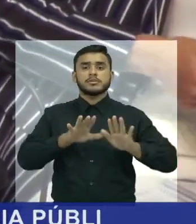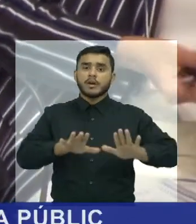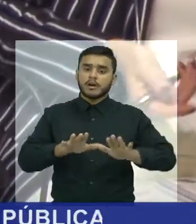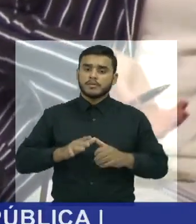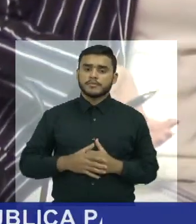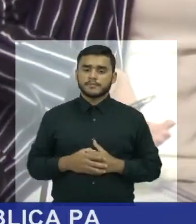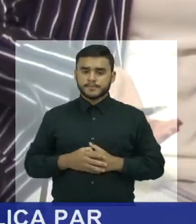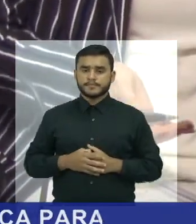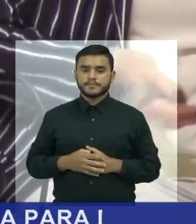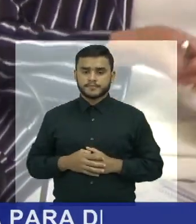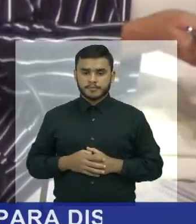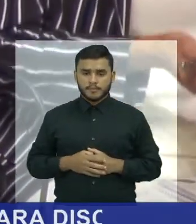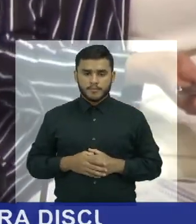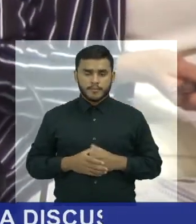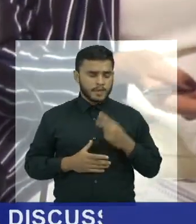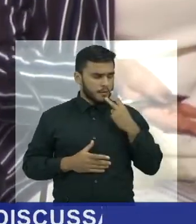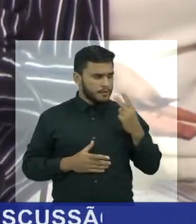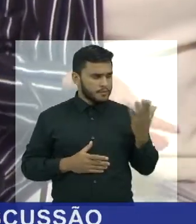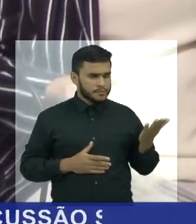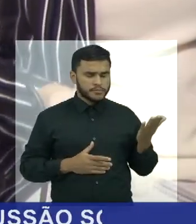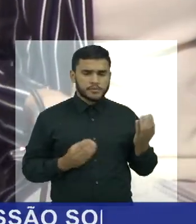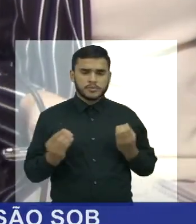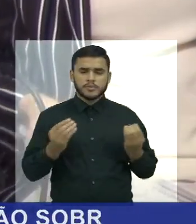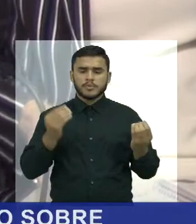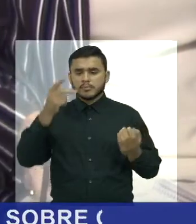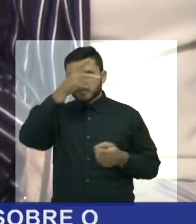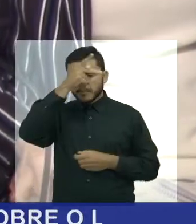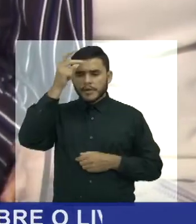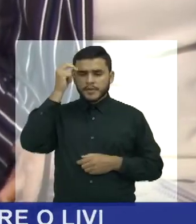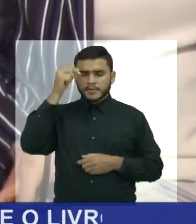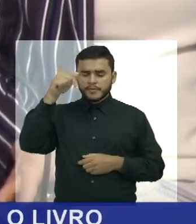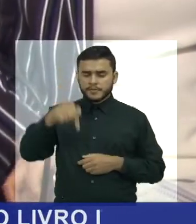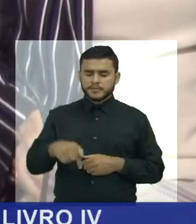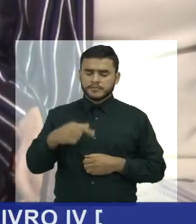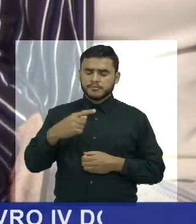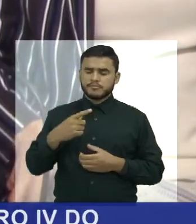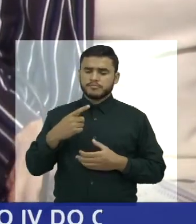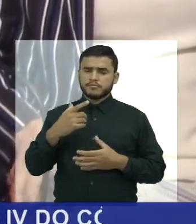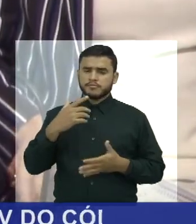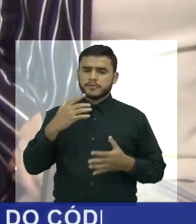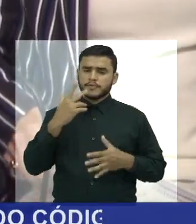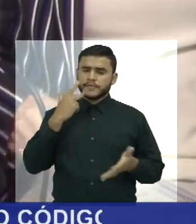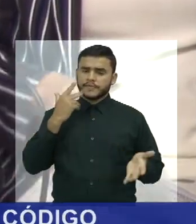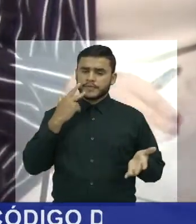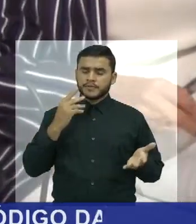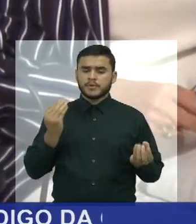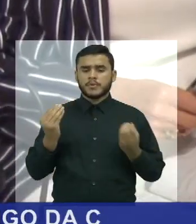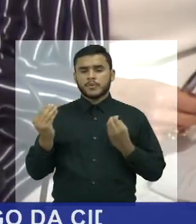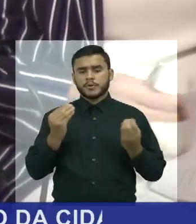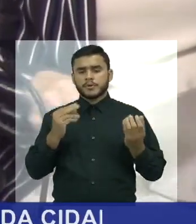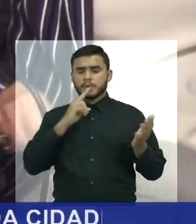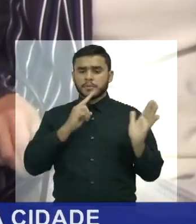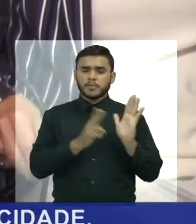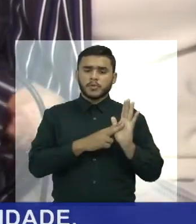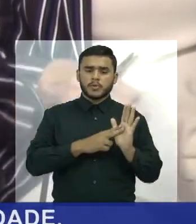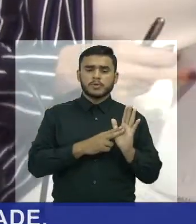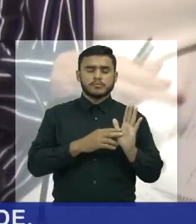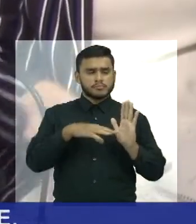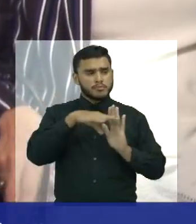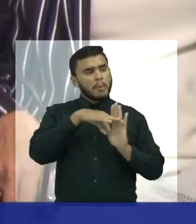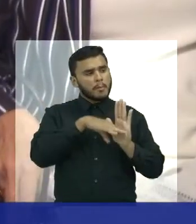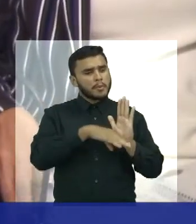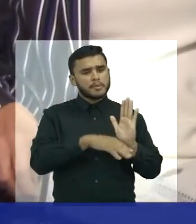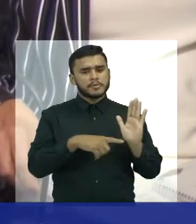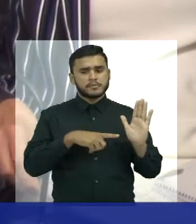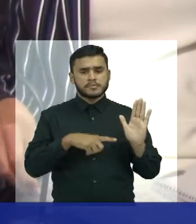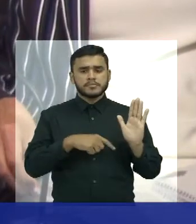Houve a menção de penalização do município em relação a algumas falhas, algumas infrações, e isso está previsto de